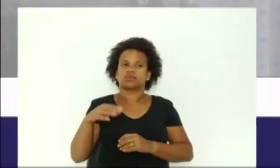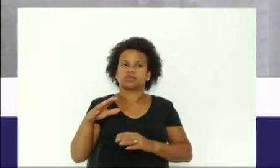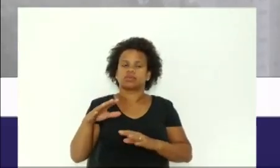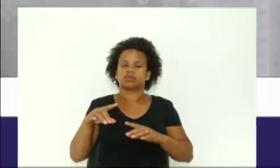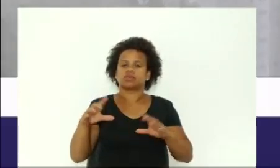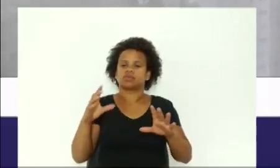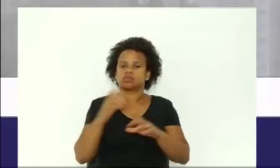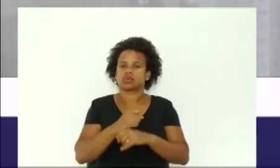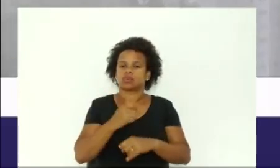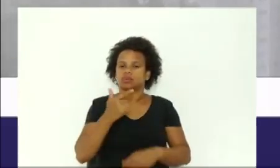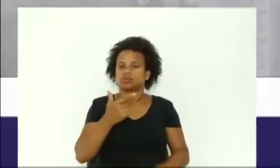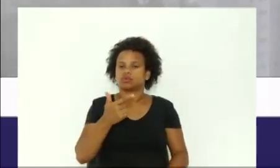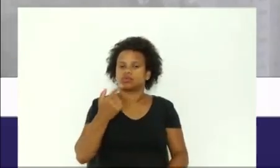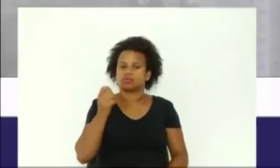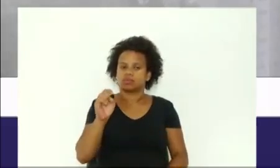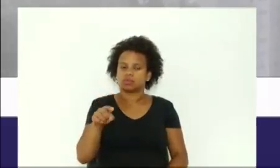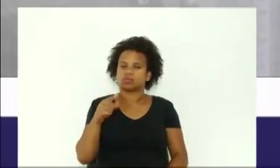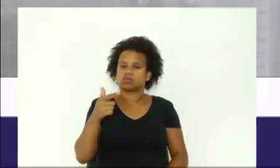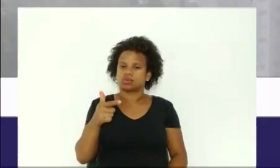2.205 metros quadrados.